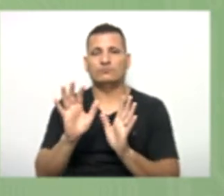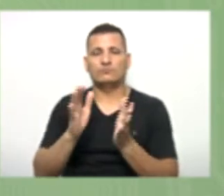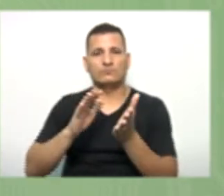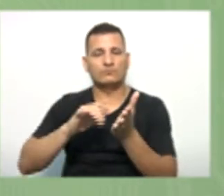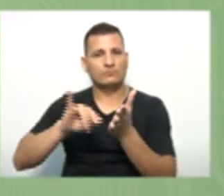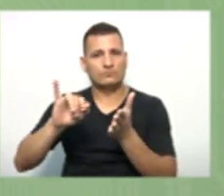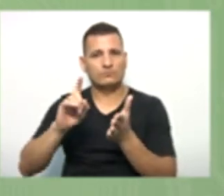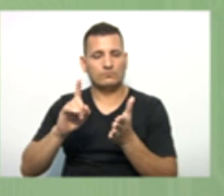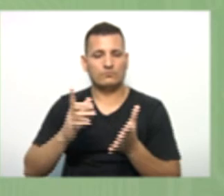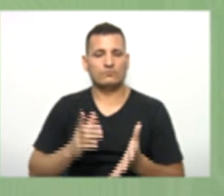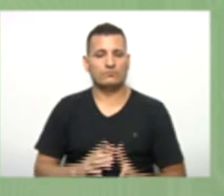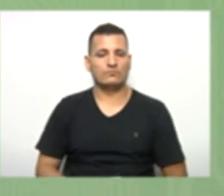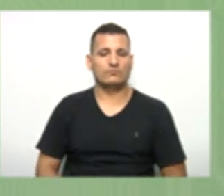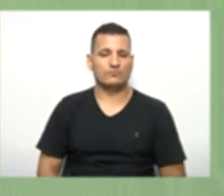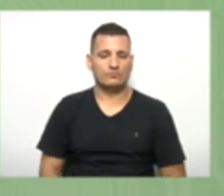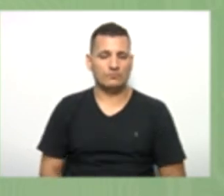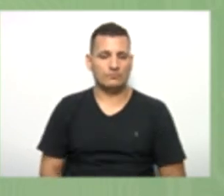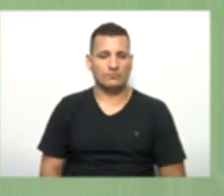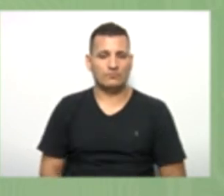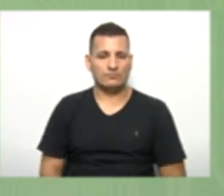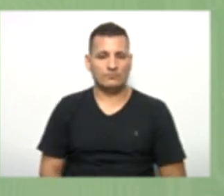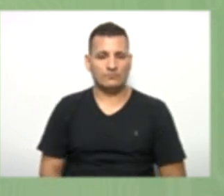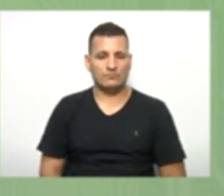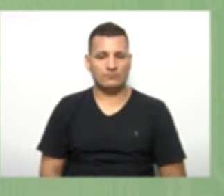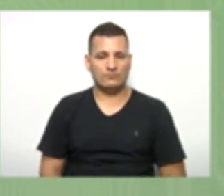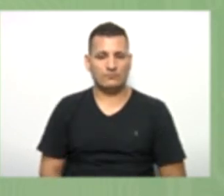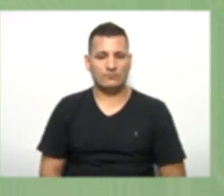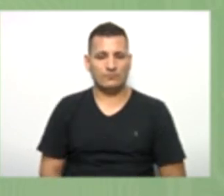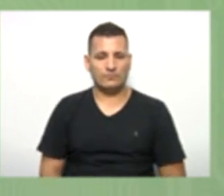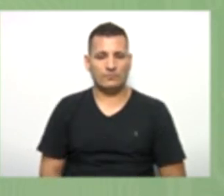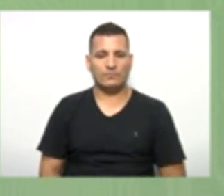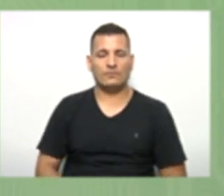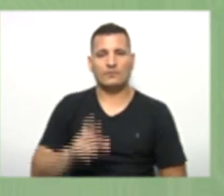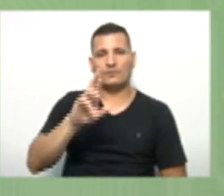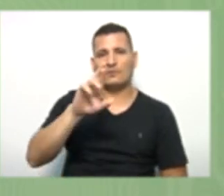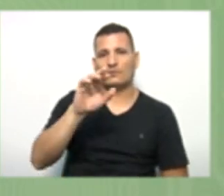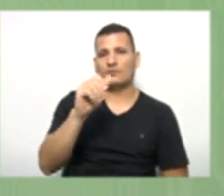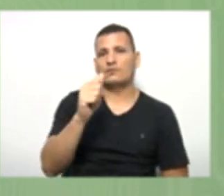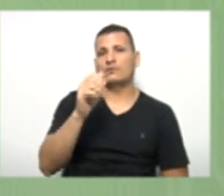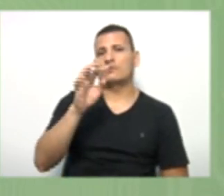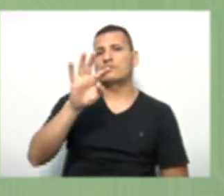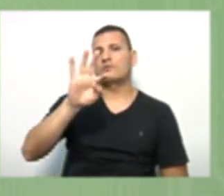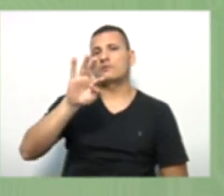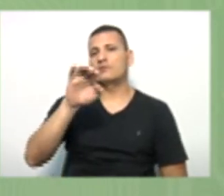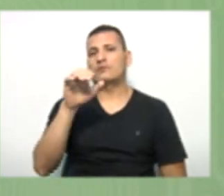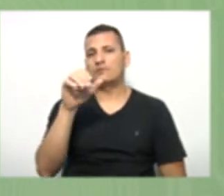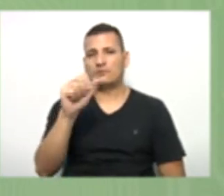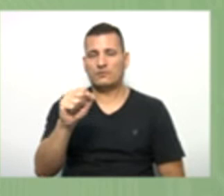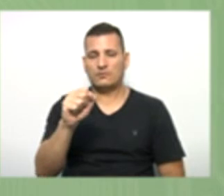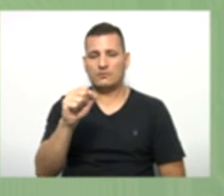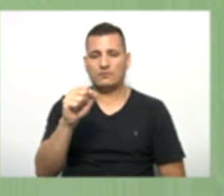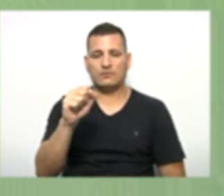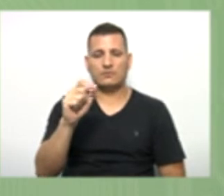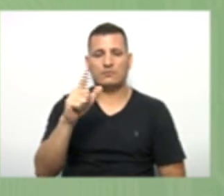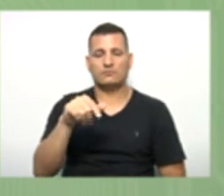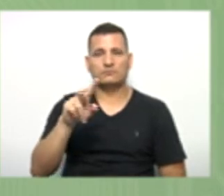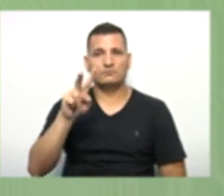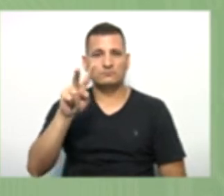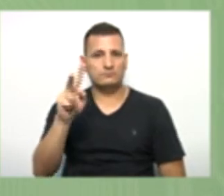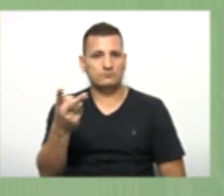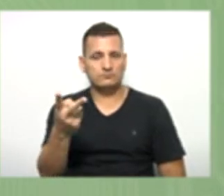vai totalmente para a RATS. Então, a RATS dos atos não cooperativos é...